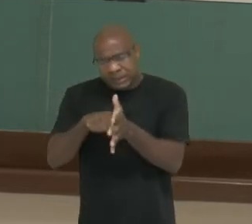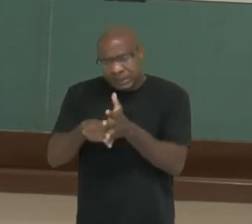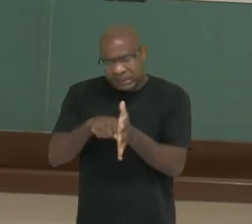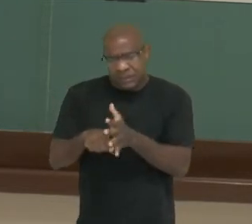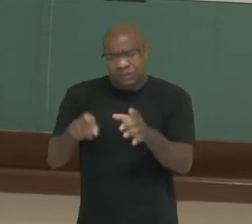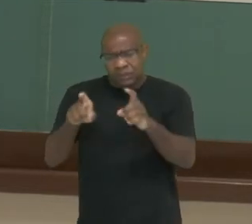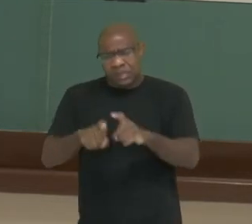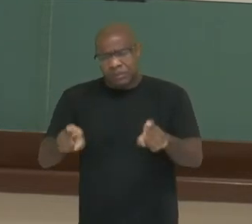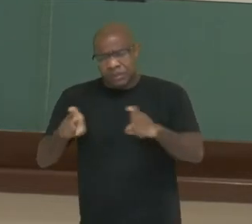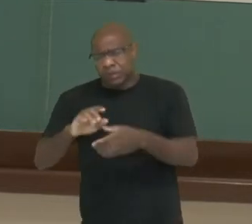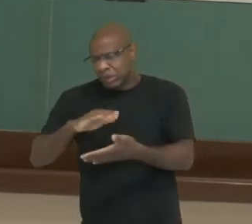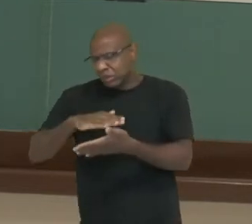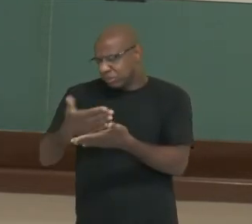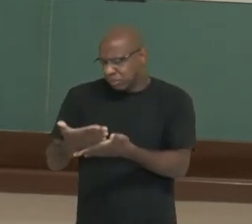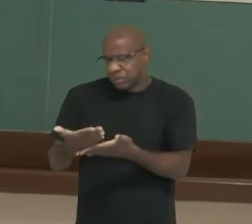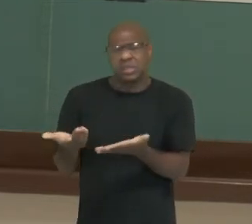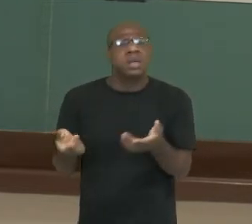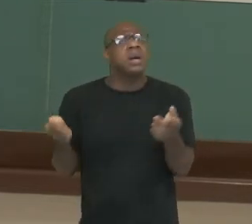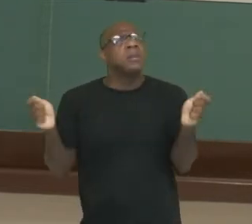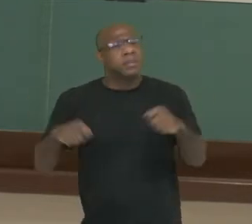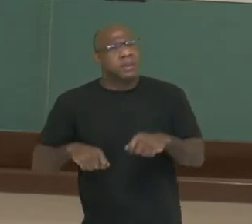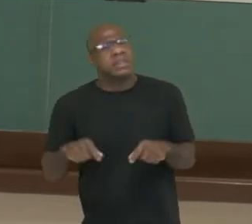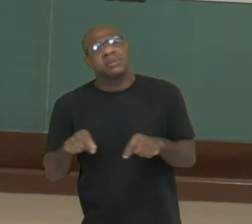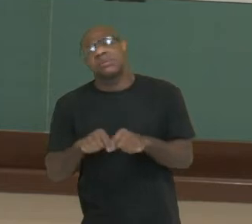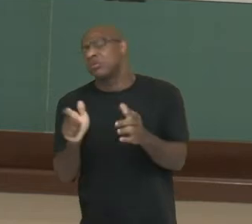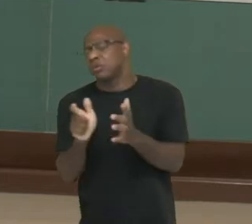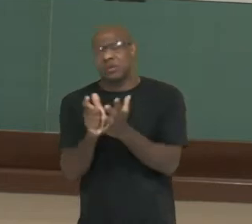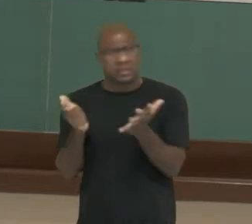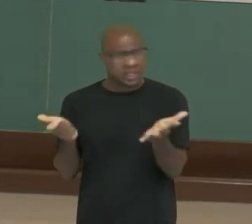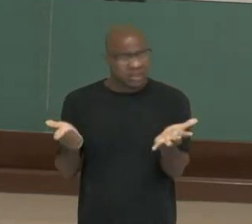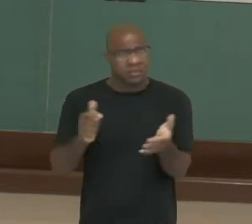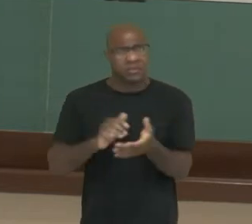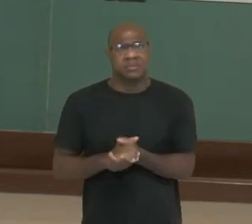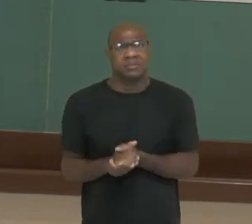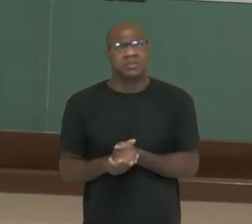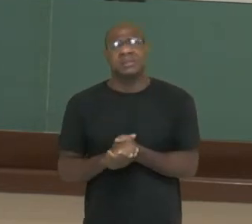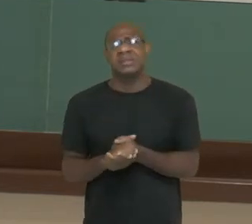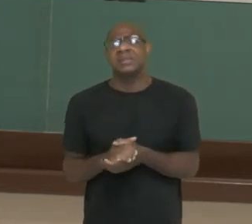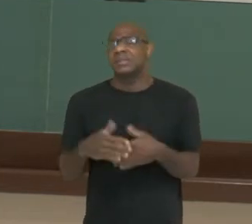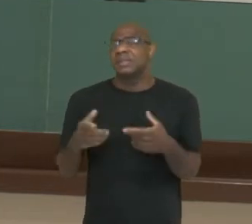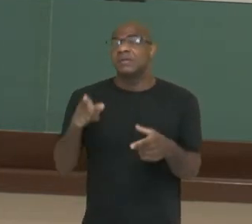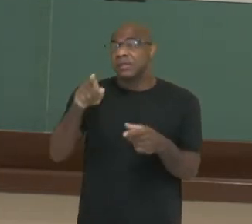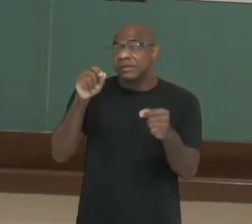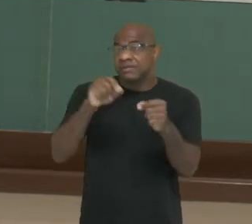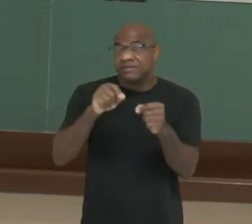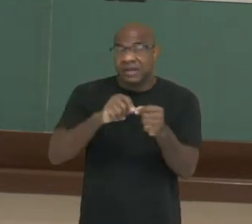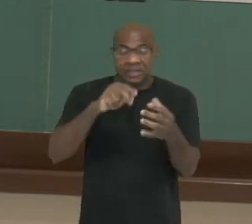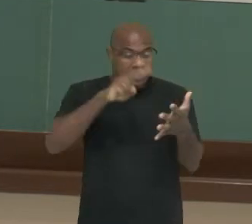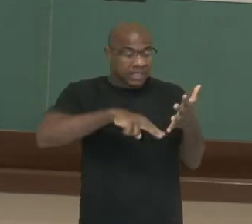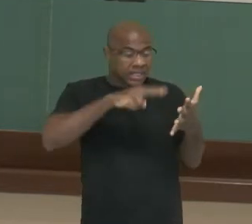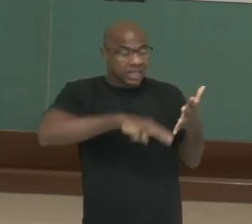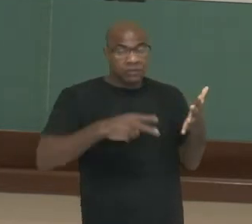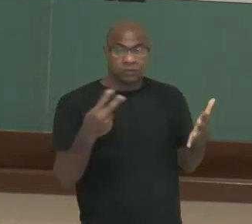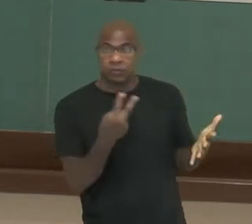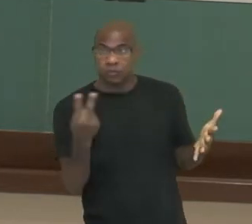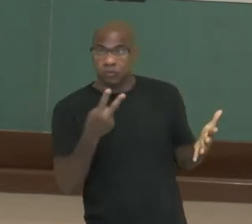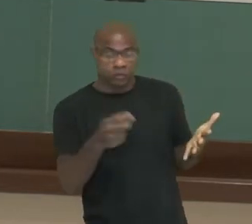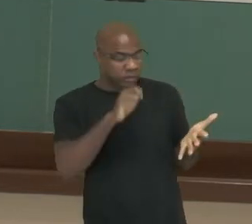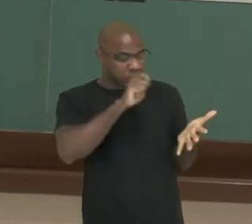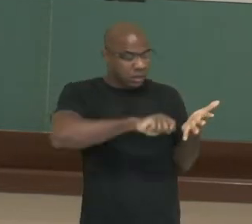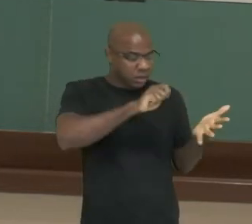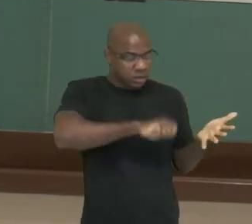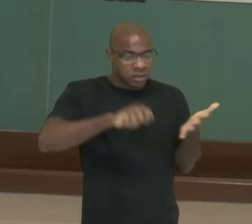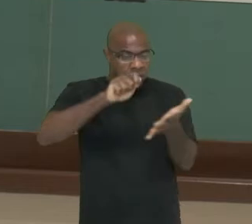no notebook, pode ser também no jornal em si, né, impresso, e faça a leitura de ambos de forma que surjam